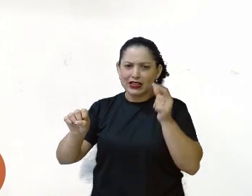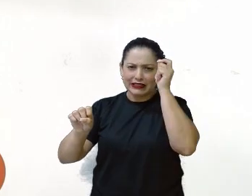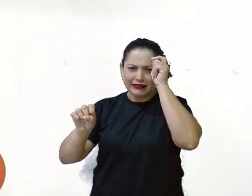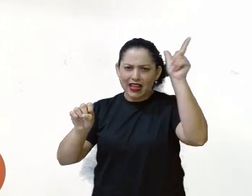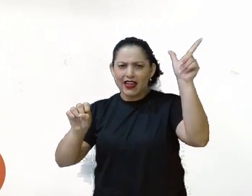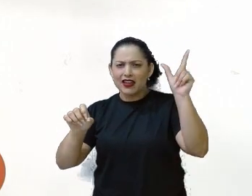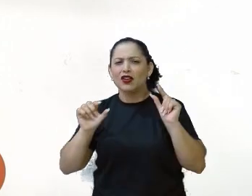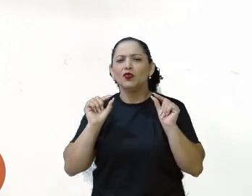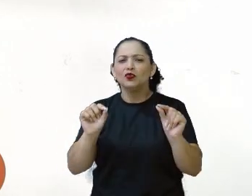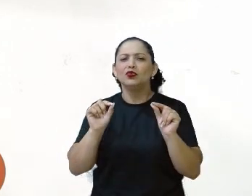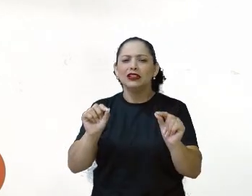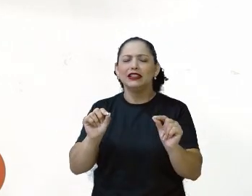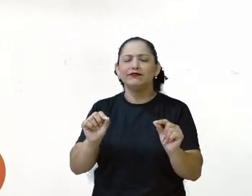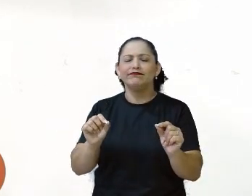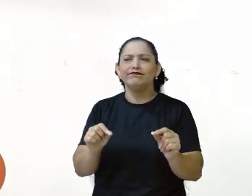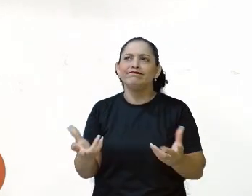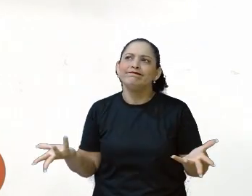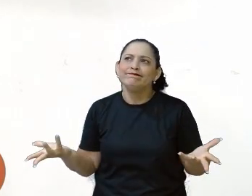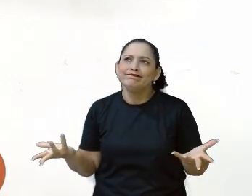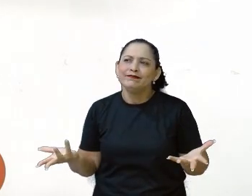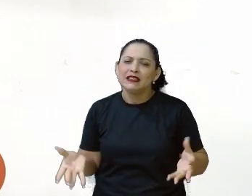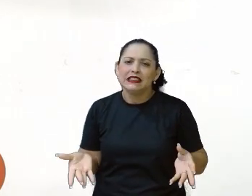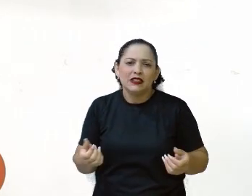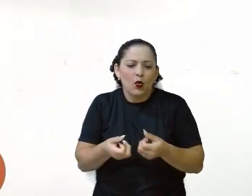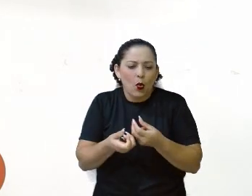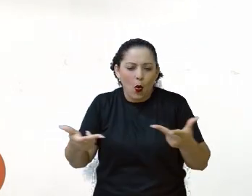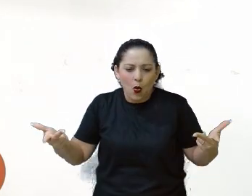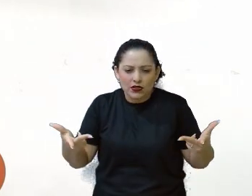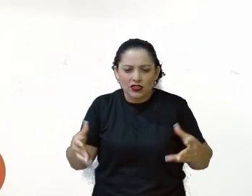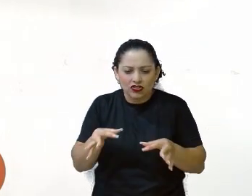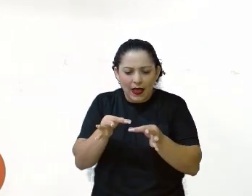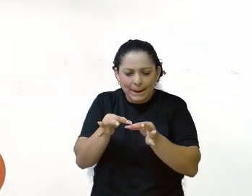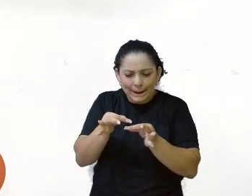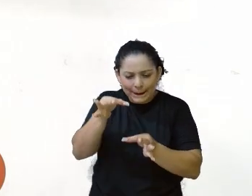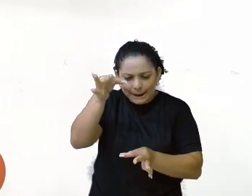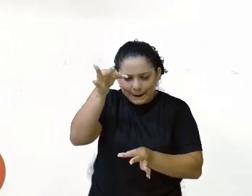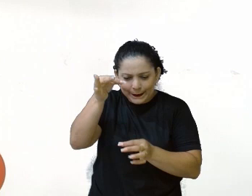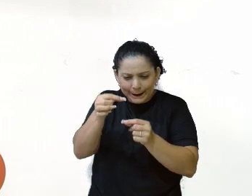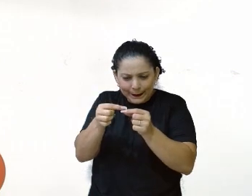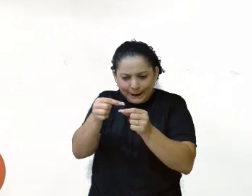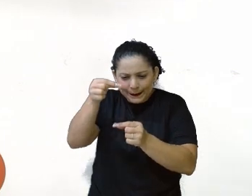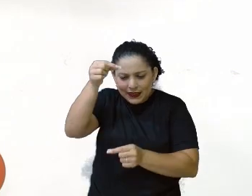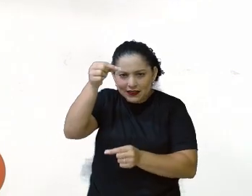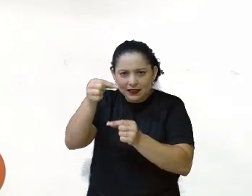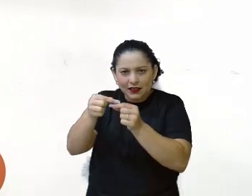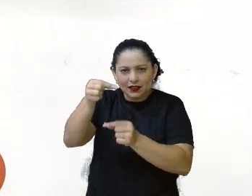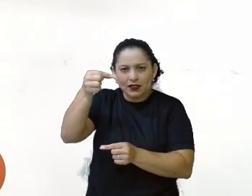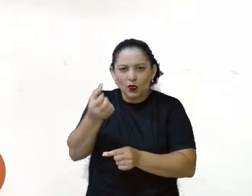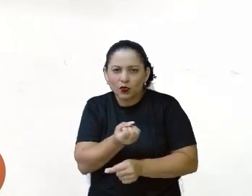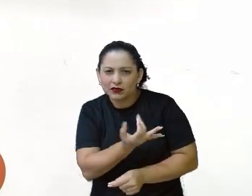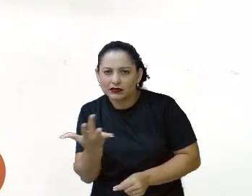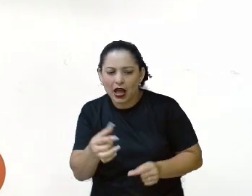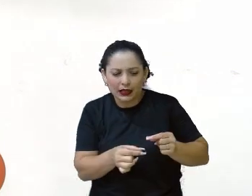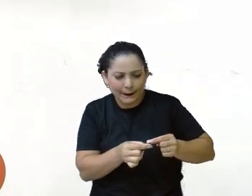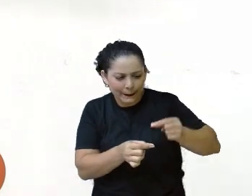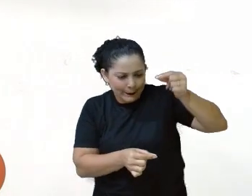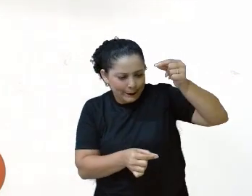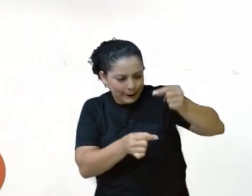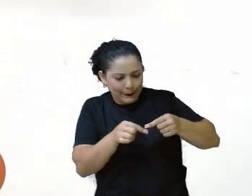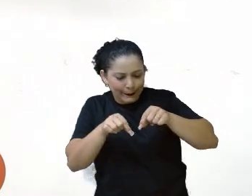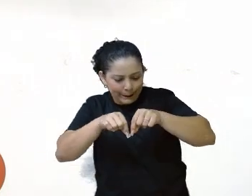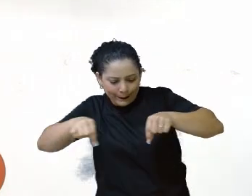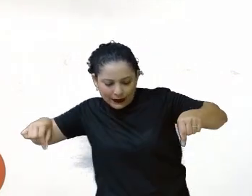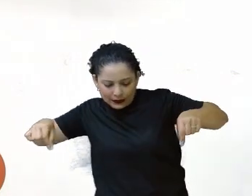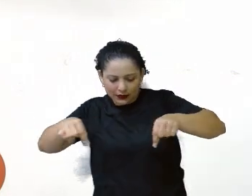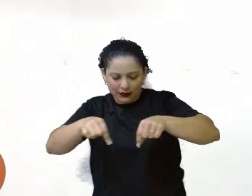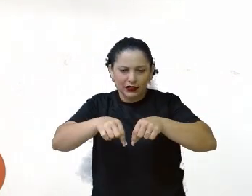nossa cabeça a ideia de medir coisas. Mas para medir as coisas, para medir os